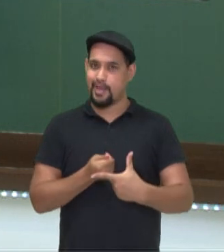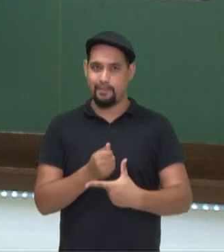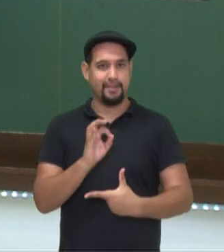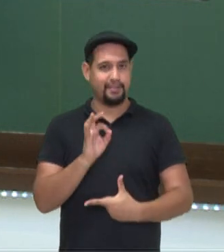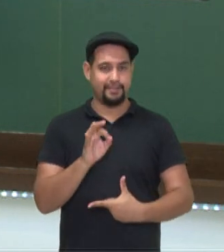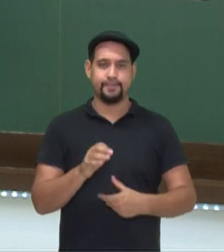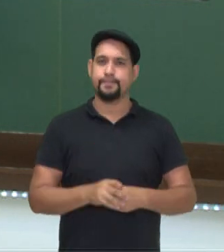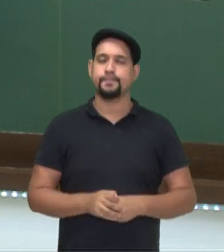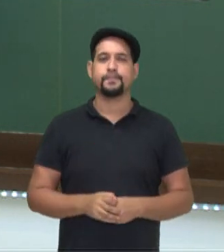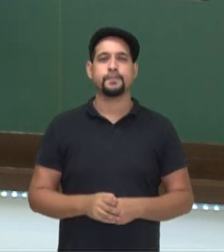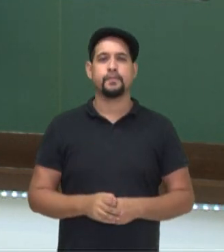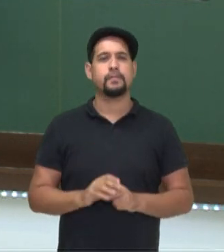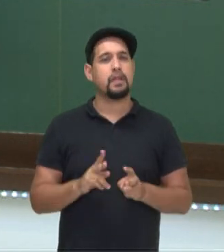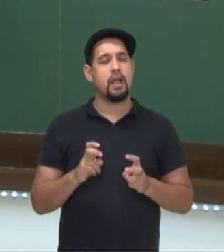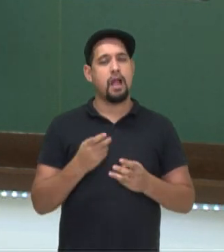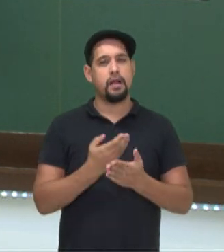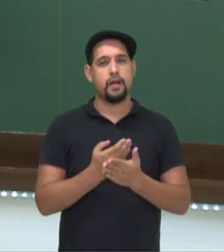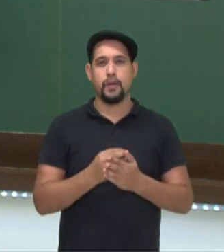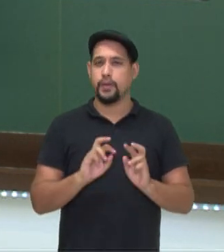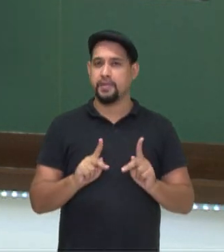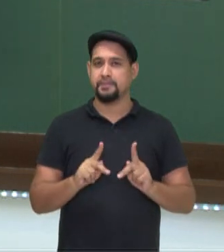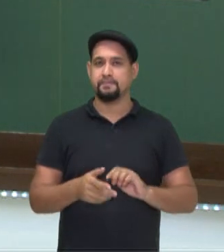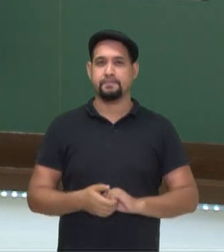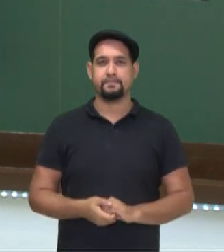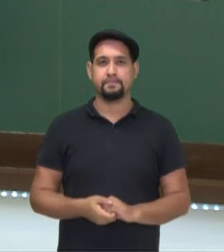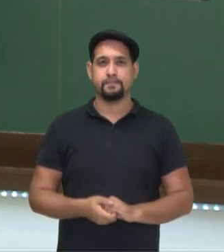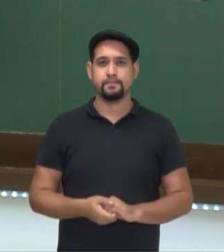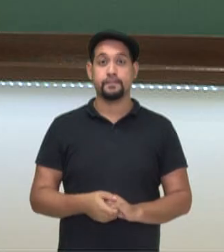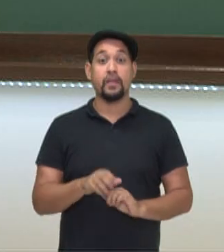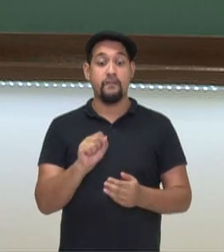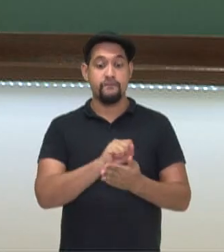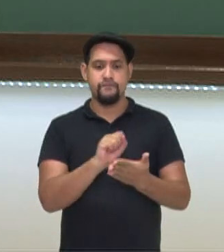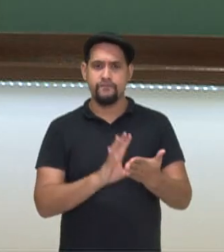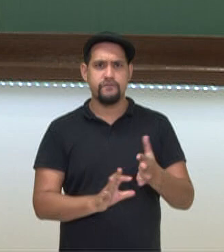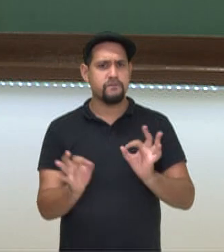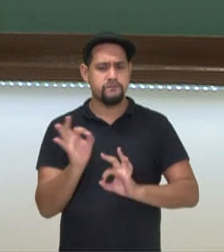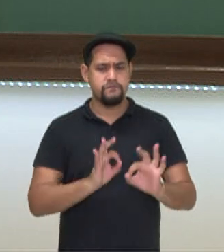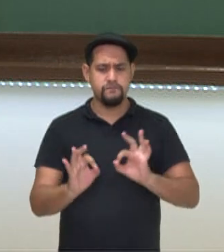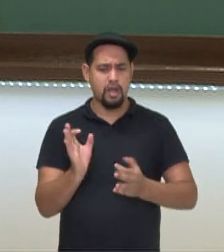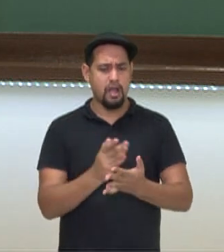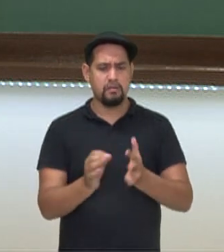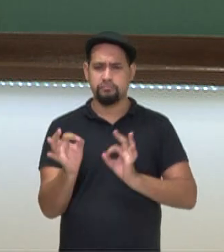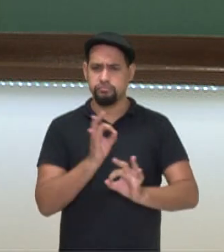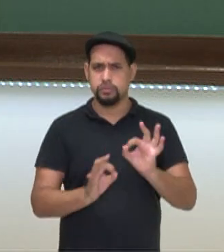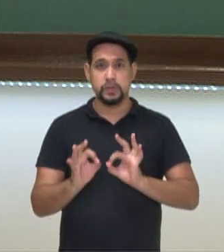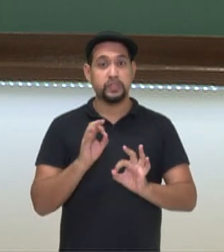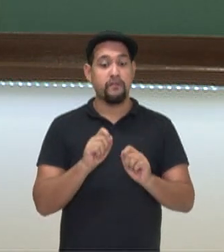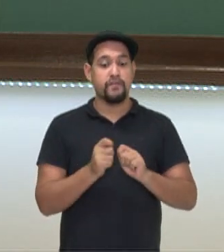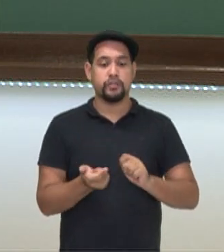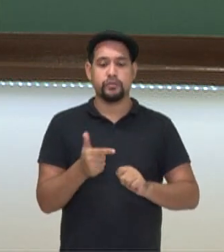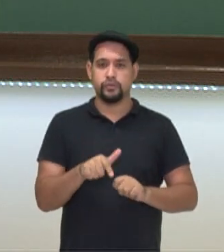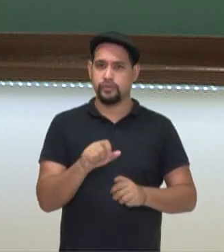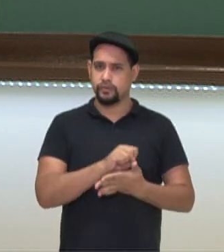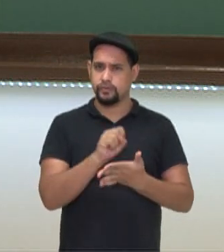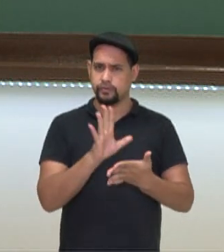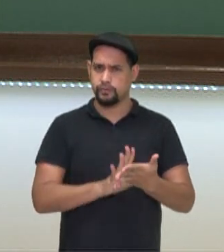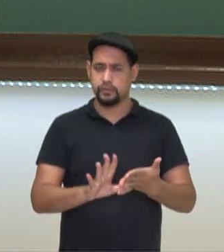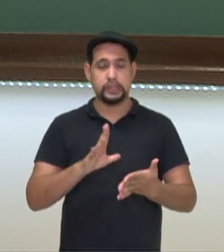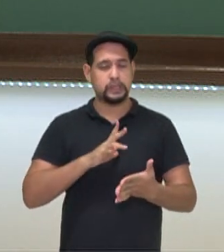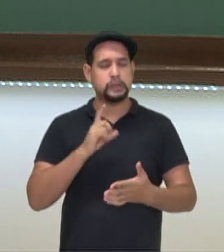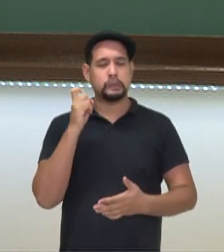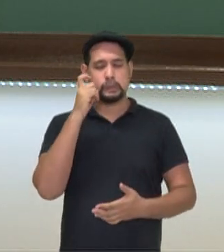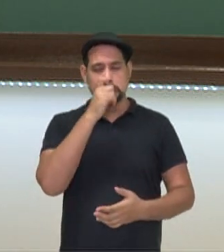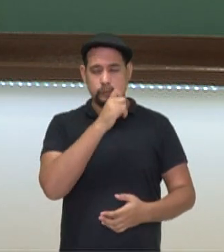algébricas. Beleza? Então essa foi a nossa aula. Deixa o teu exercício em ordem, deixa o teu caderno em ordem, refaça os exercícios que você teve